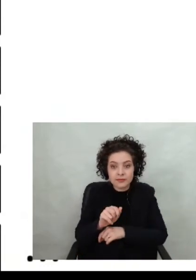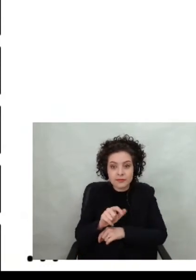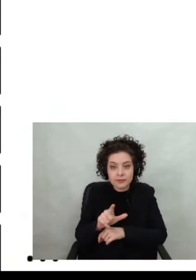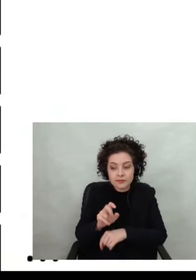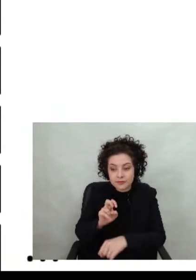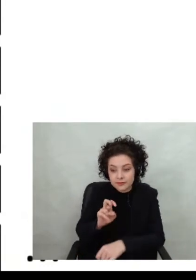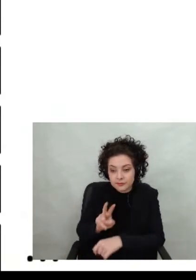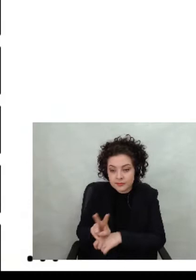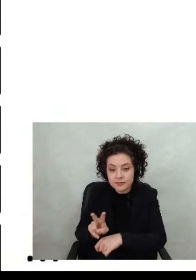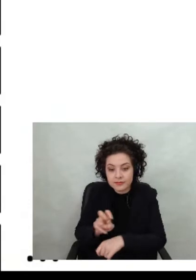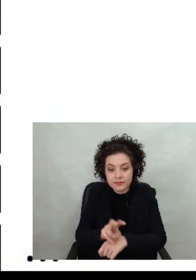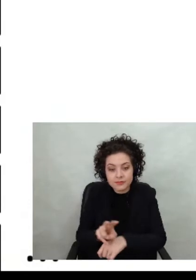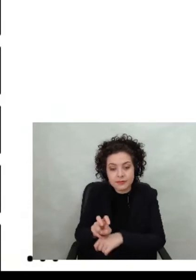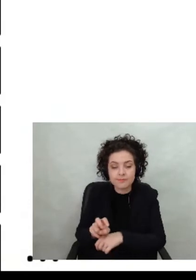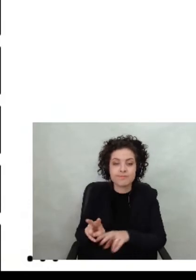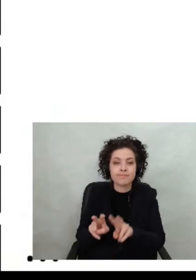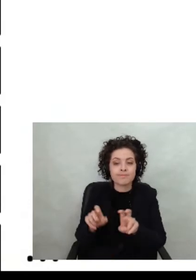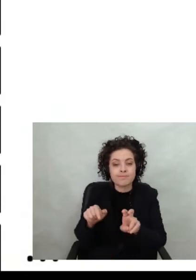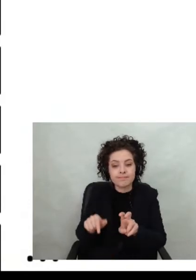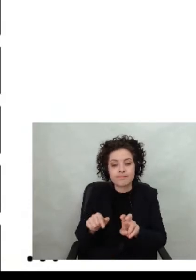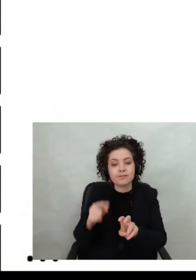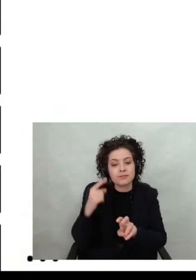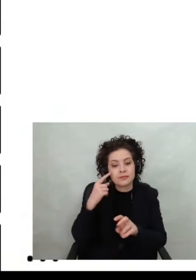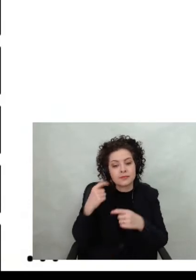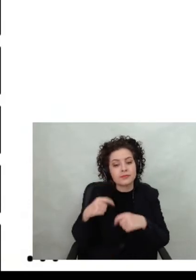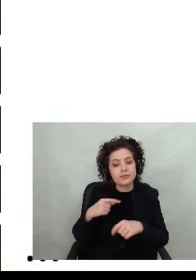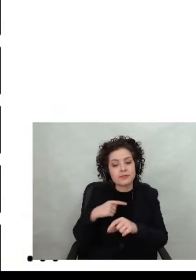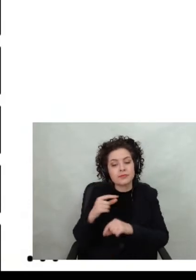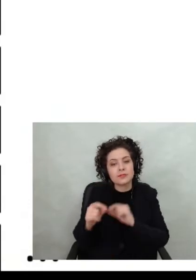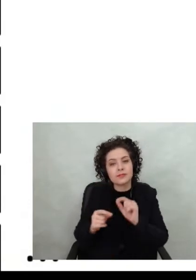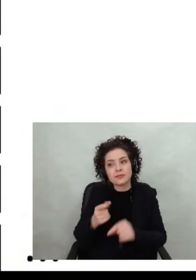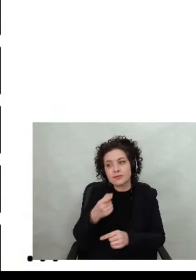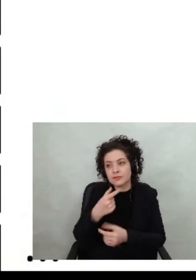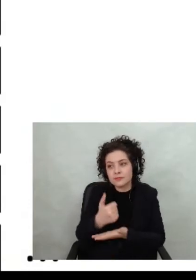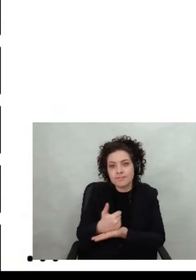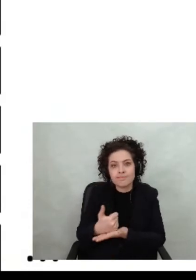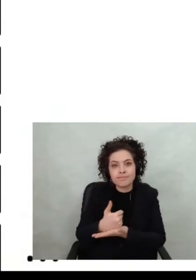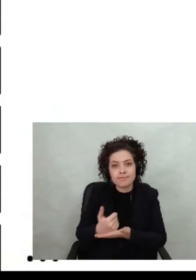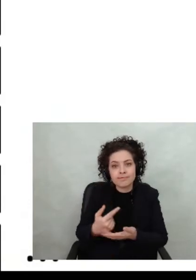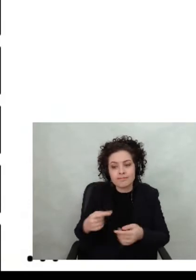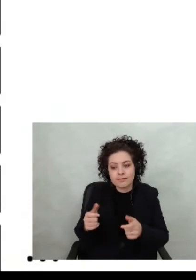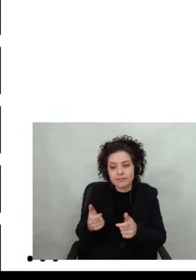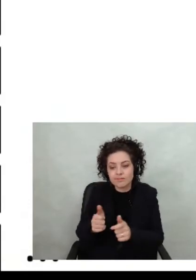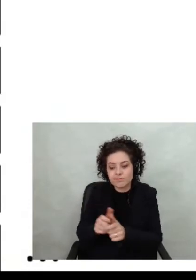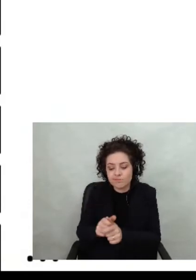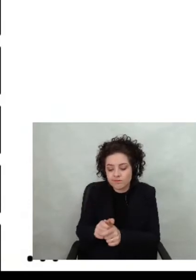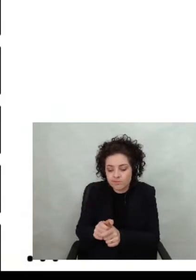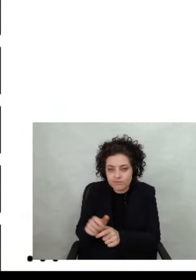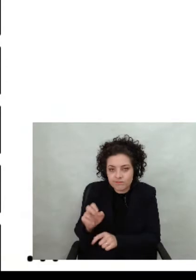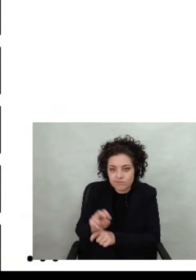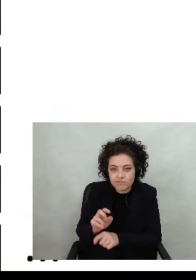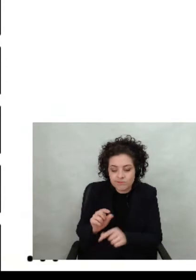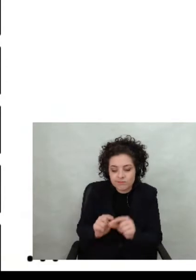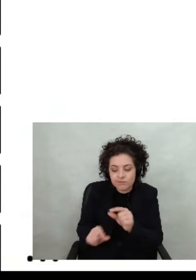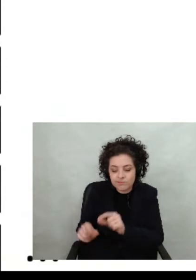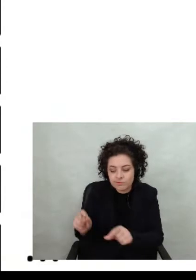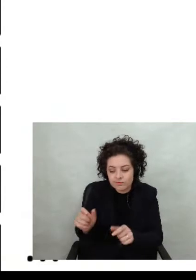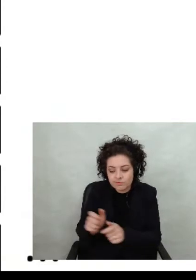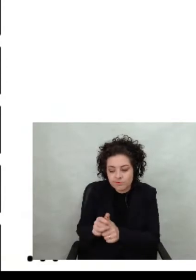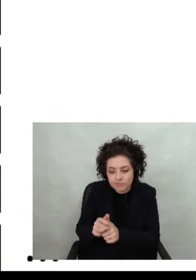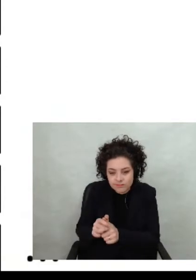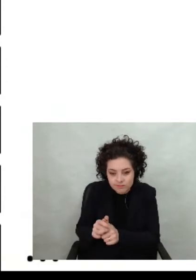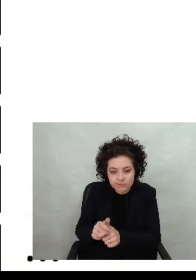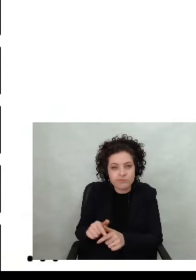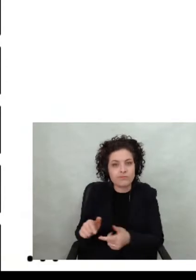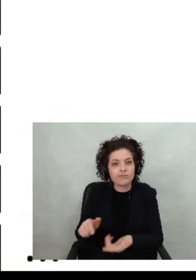pacientes precisam sim de antibiótico-terapia para bactéria, né? Lembrem-se que a apresentação clínica inicial desse doente é chegar no pronto-socorro,